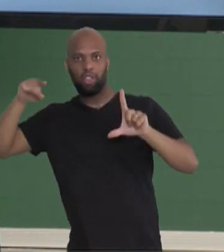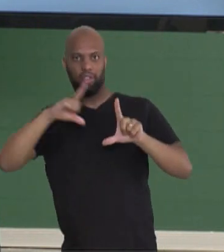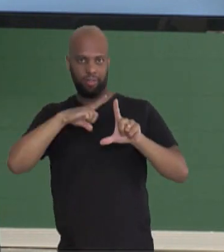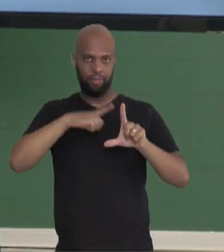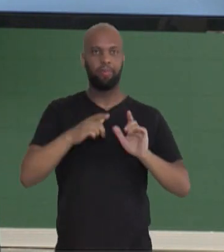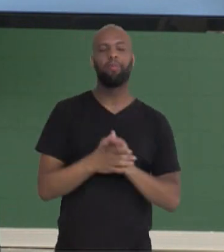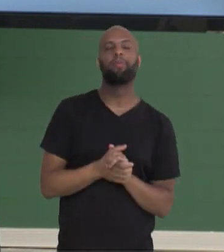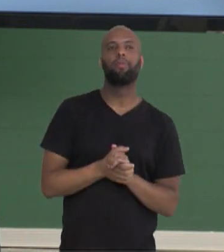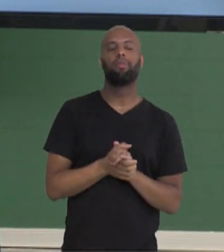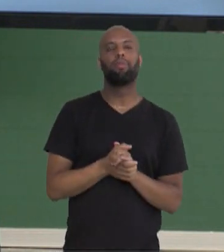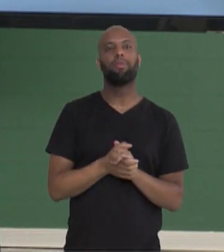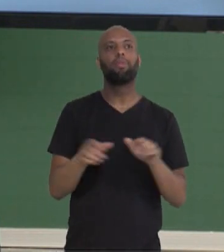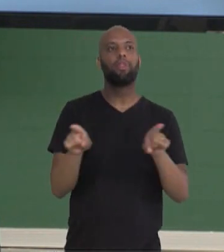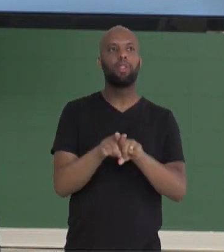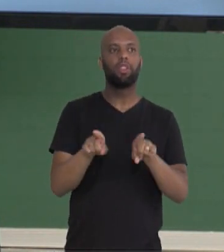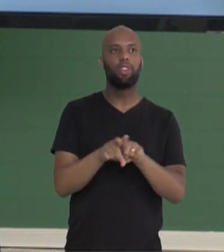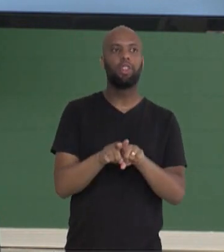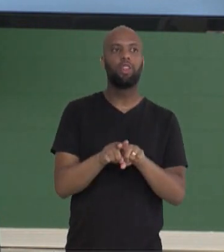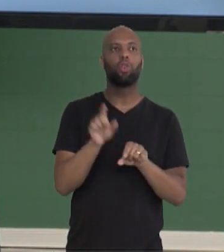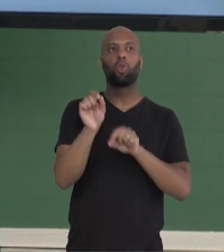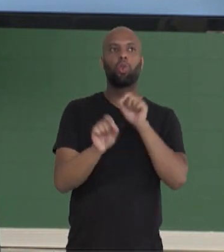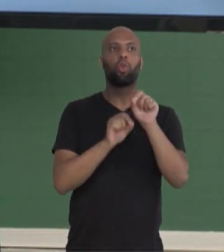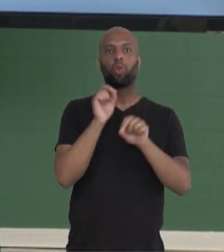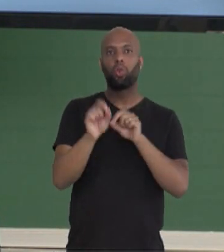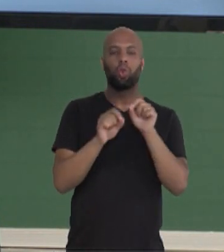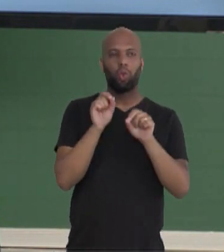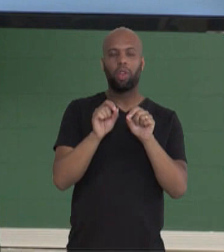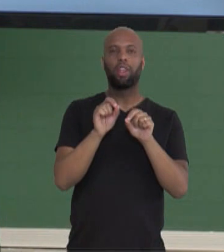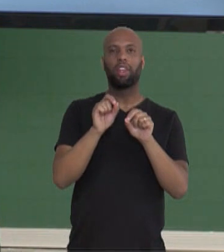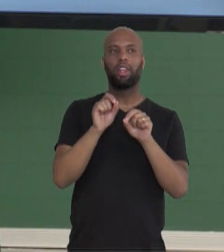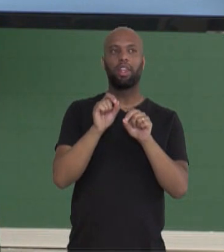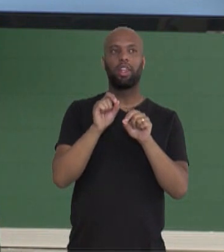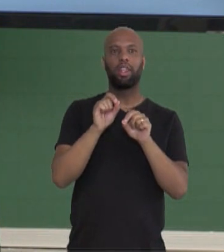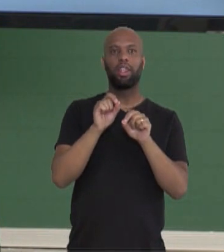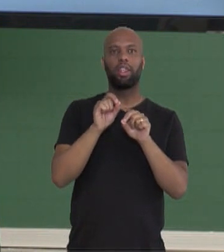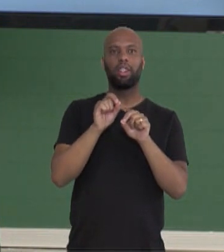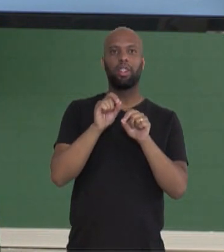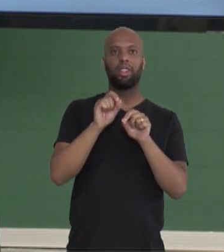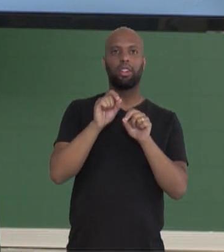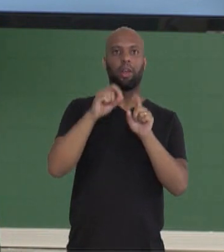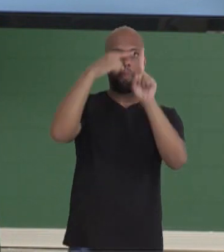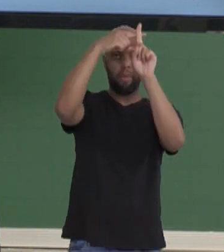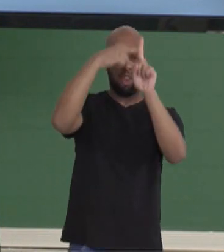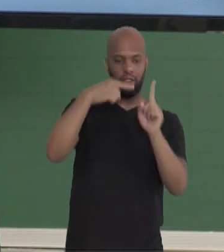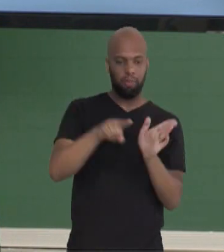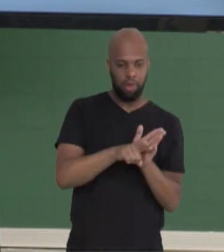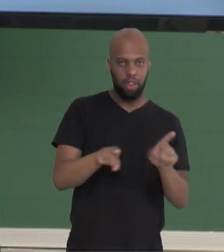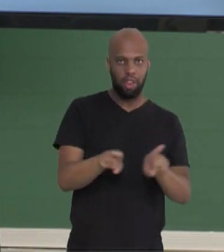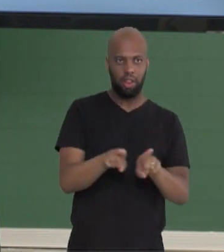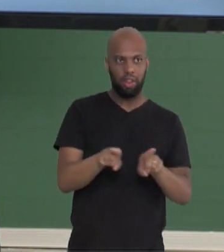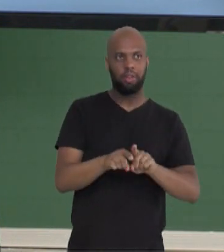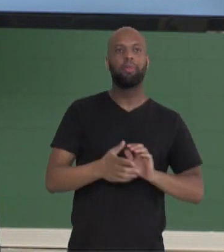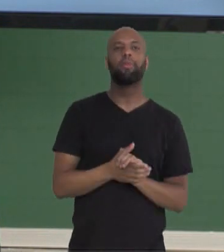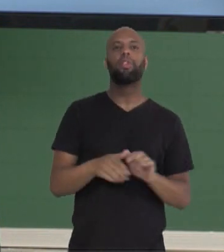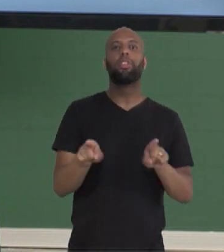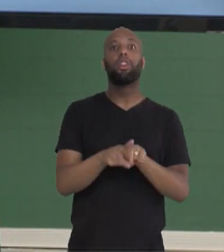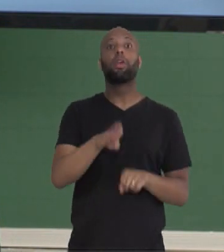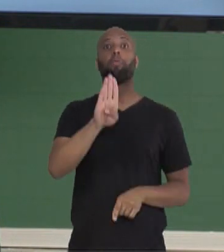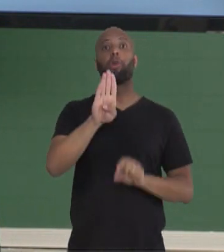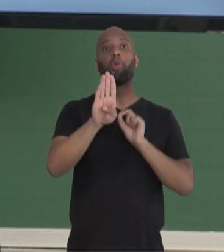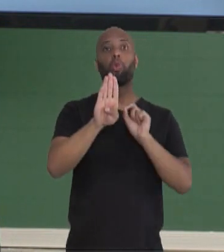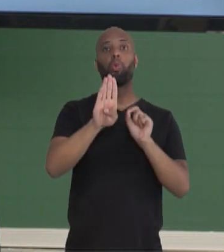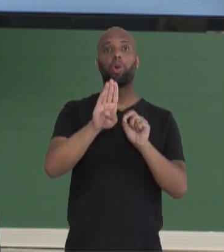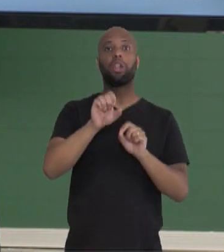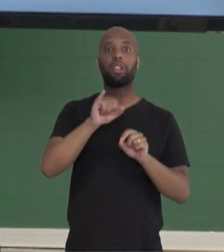eixo central. A questão do sinal aqui define a flutuação, tá certo? O B